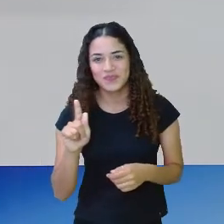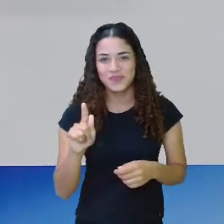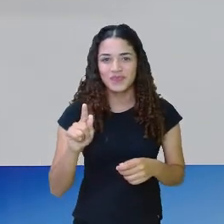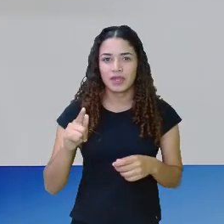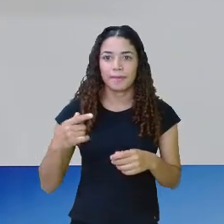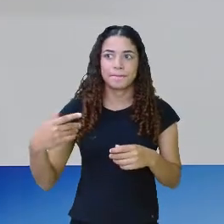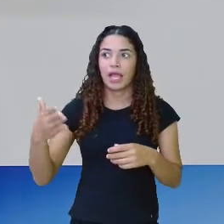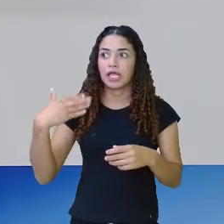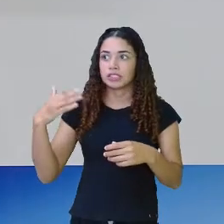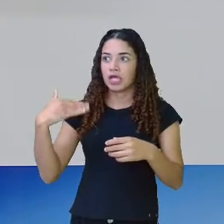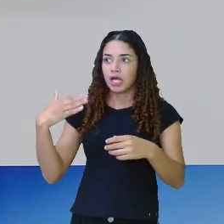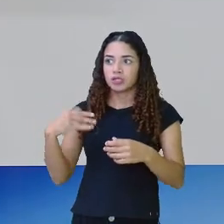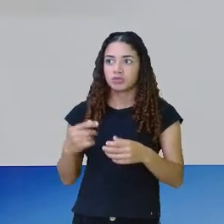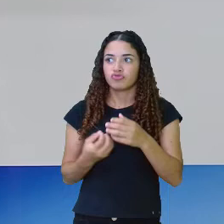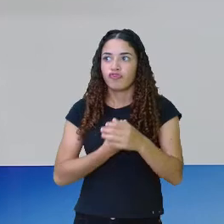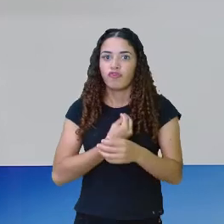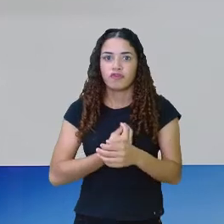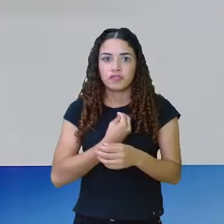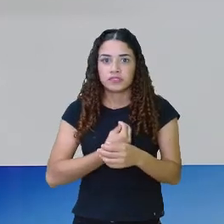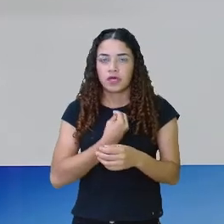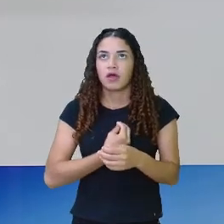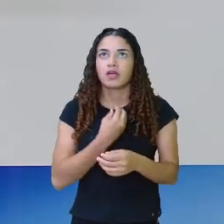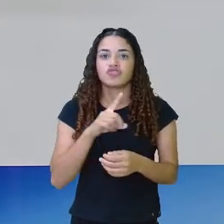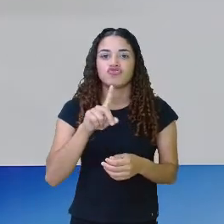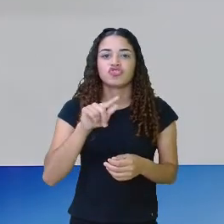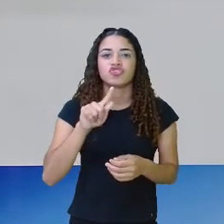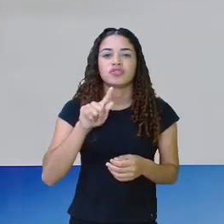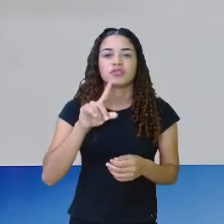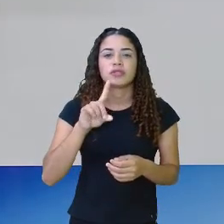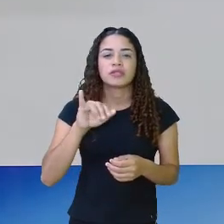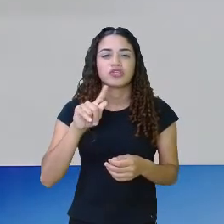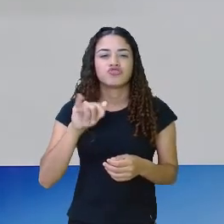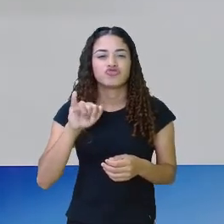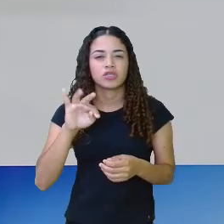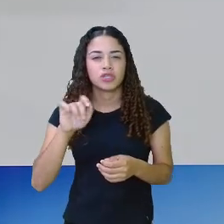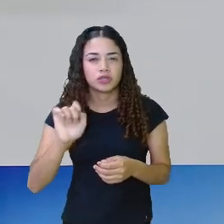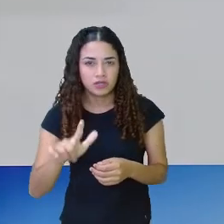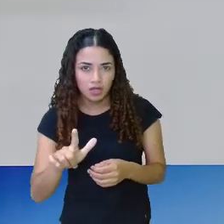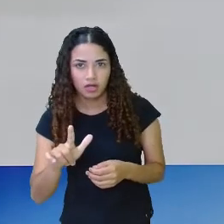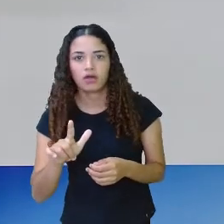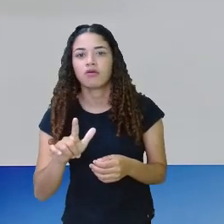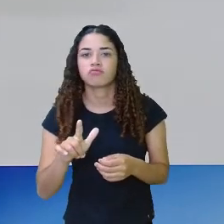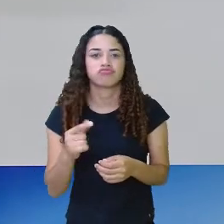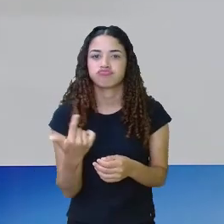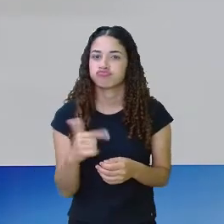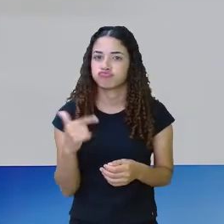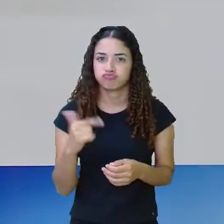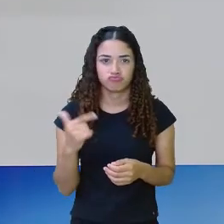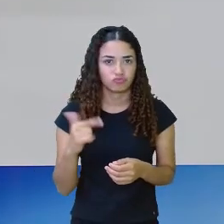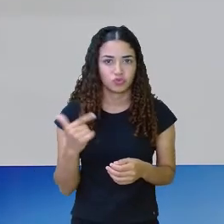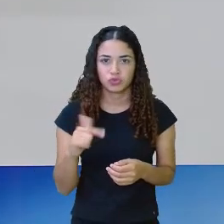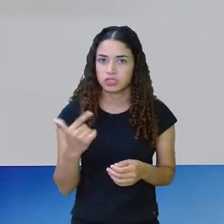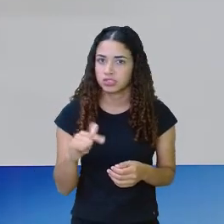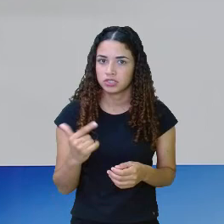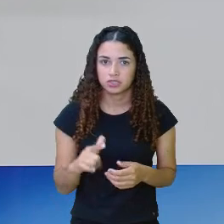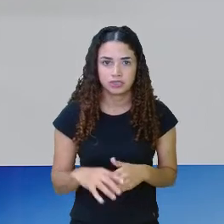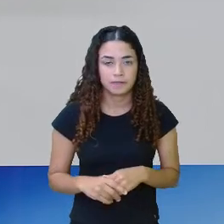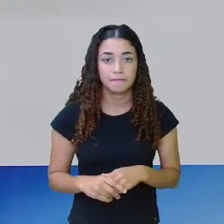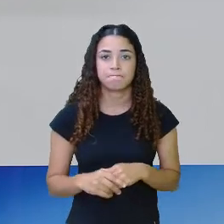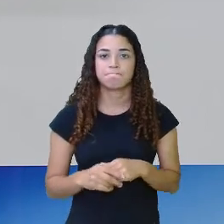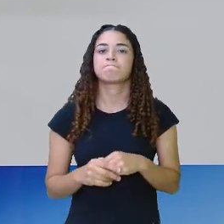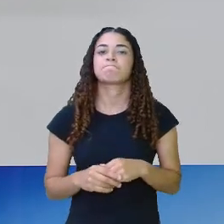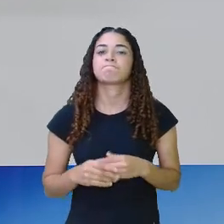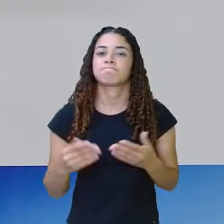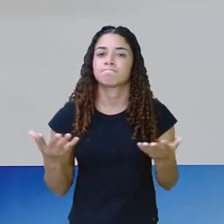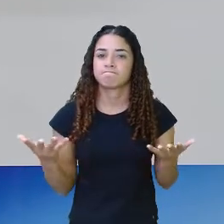existiram aquelas balanças digitais. Antigamente era assim, ele pegava, eu quero 2 quilos. Ele botava o peso de 2 quilos de um lado